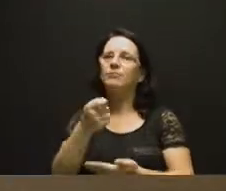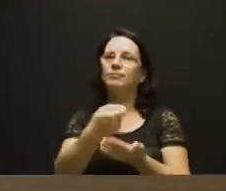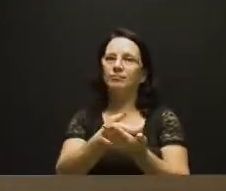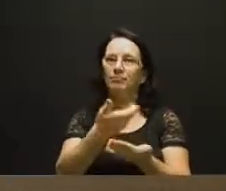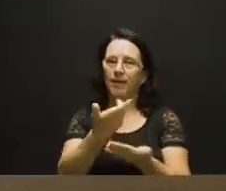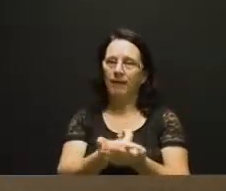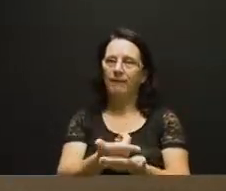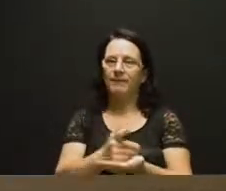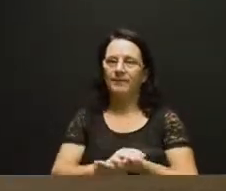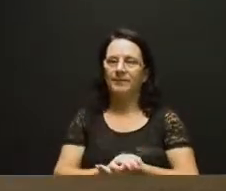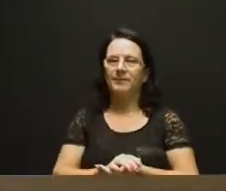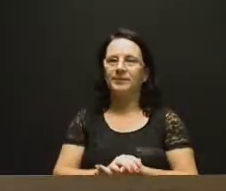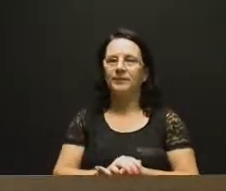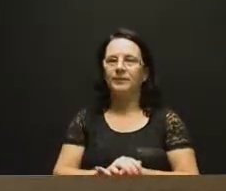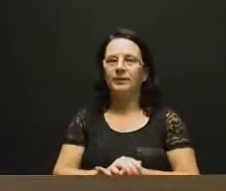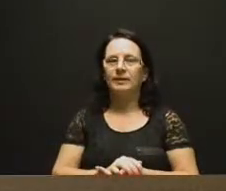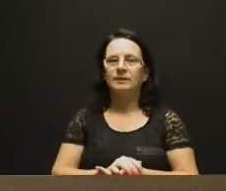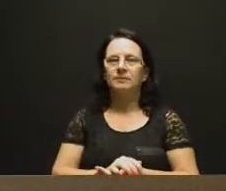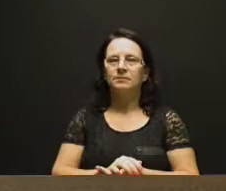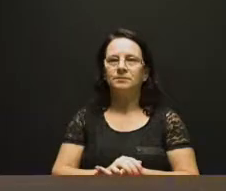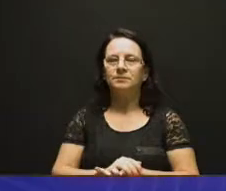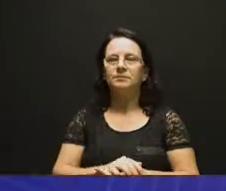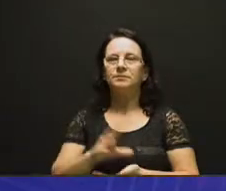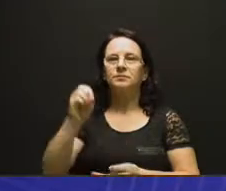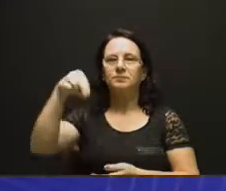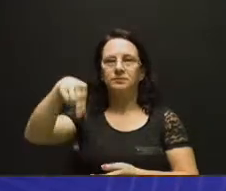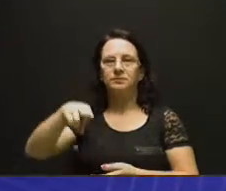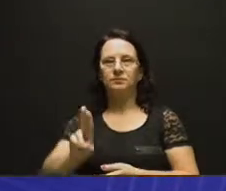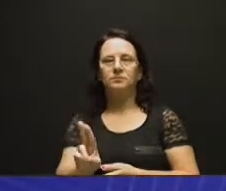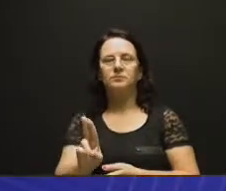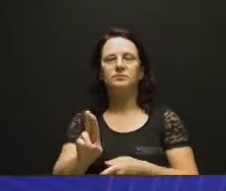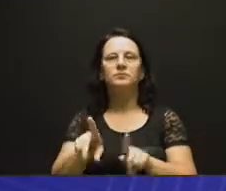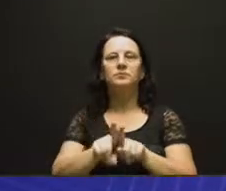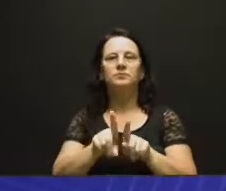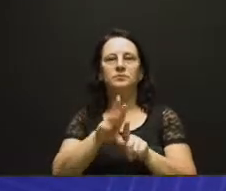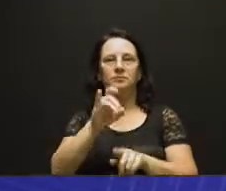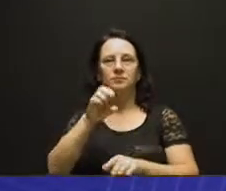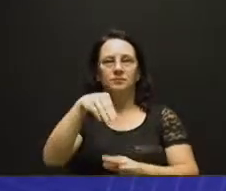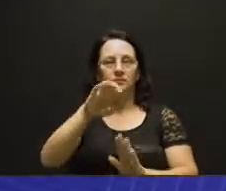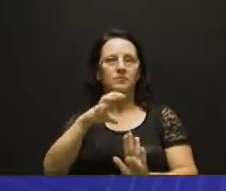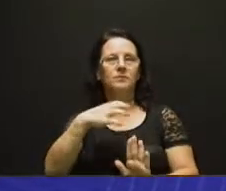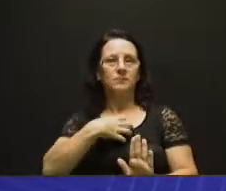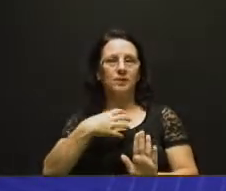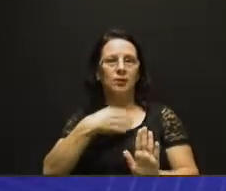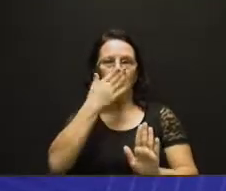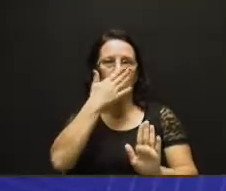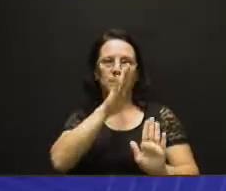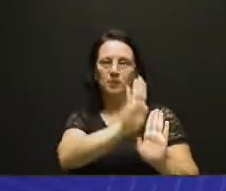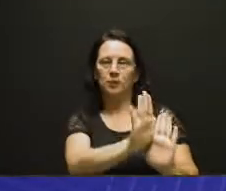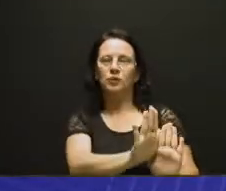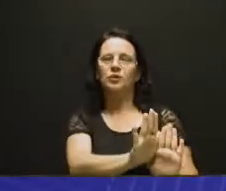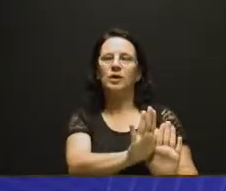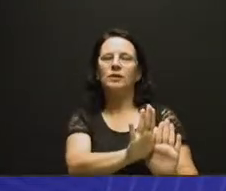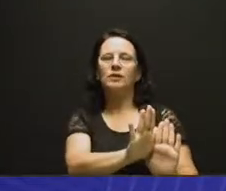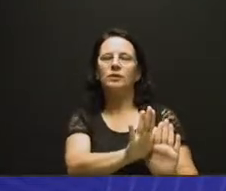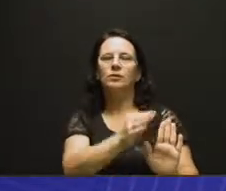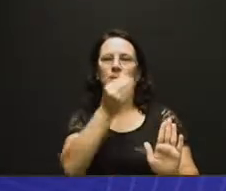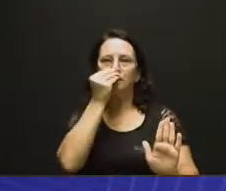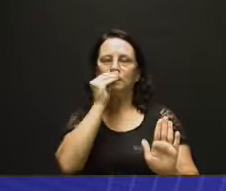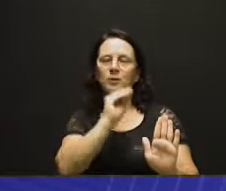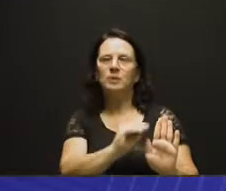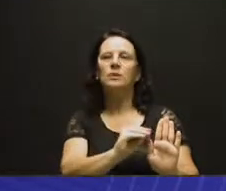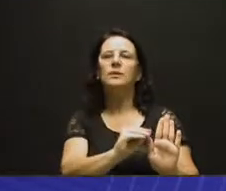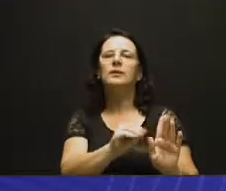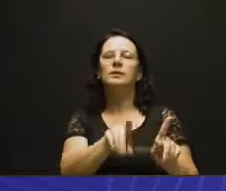cumprida então a convenção da onu é a lei brasileira de inclusão consideram como crime toda forma de distinção restrições restrição ou